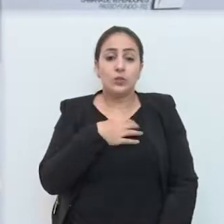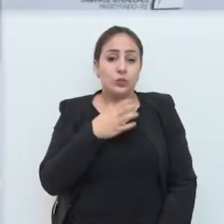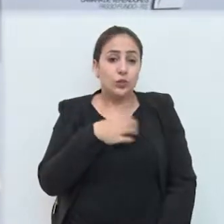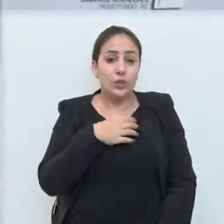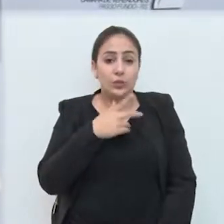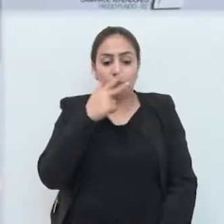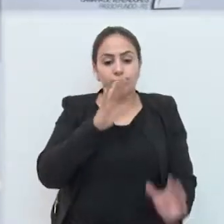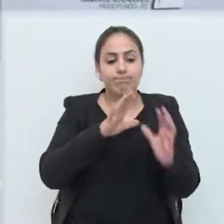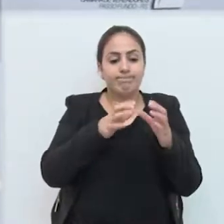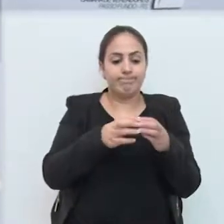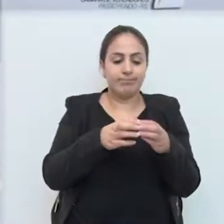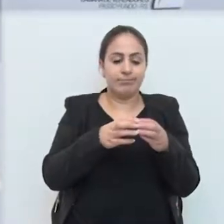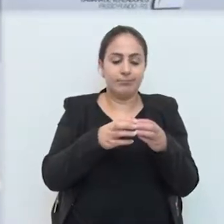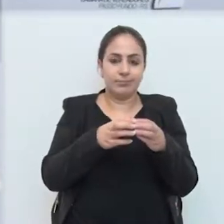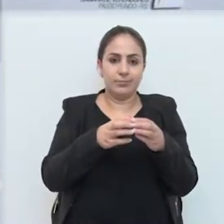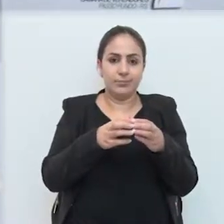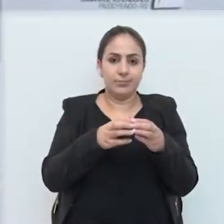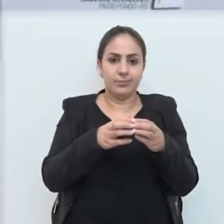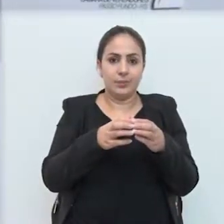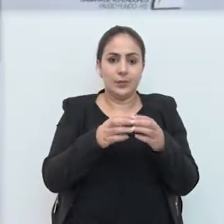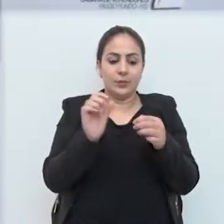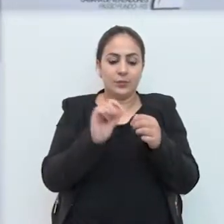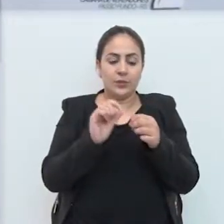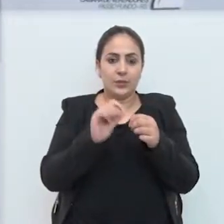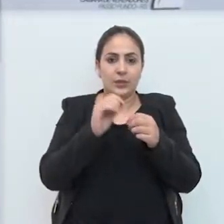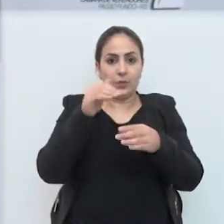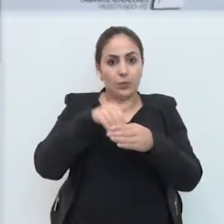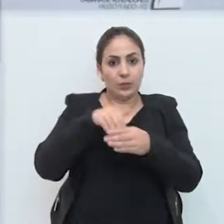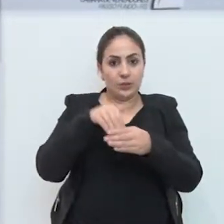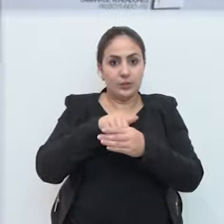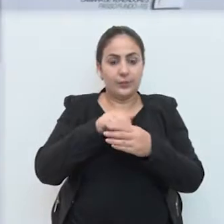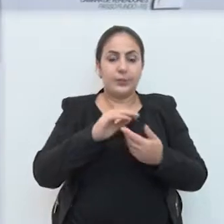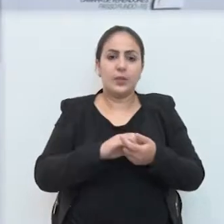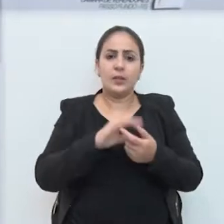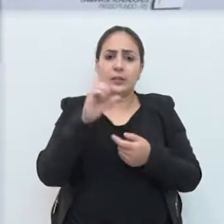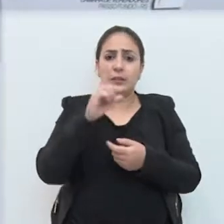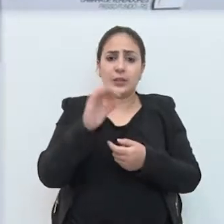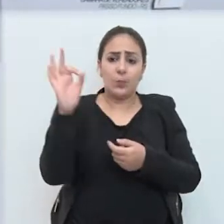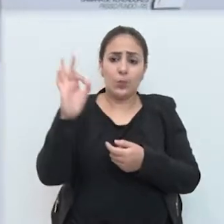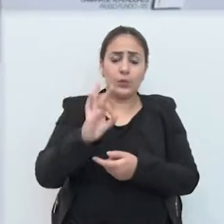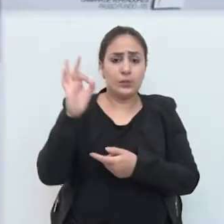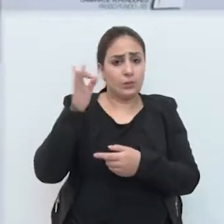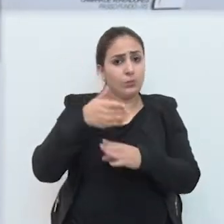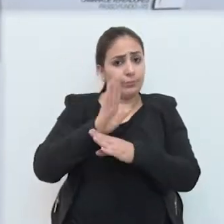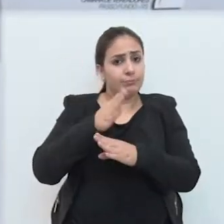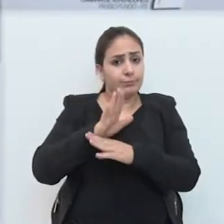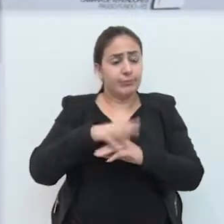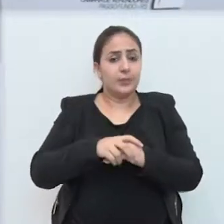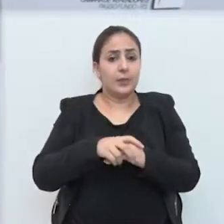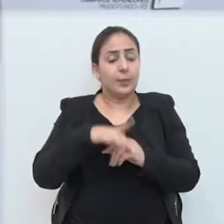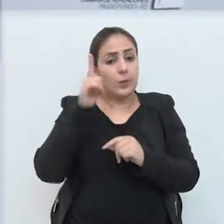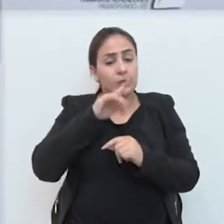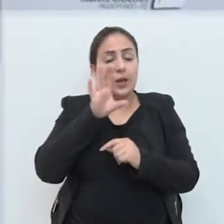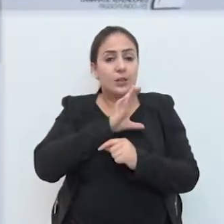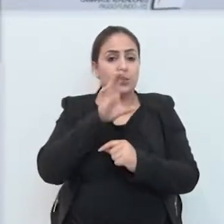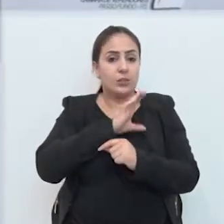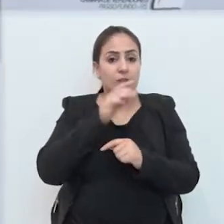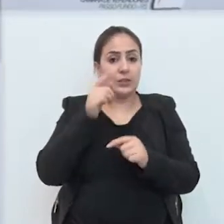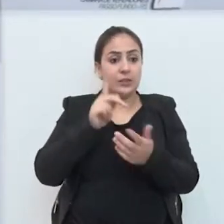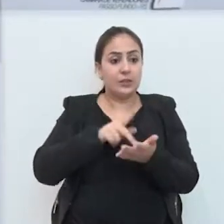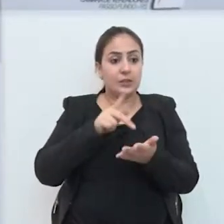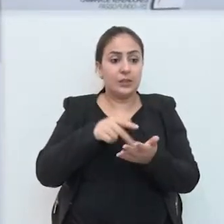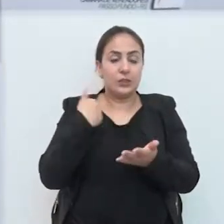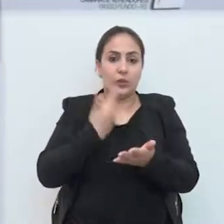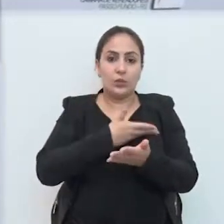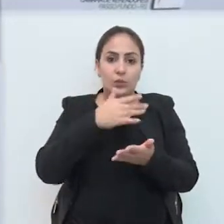de uma forma conjunta fizeram esta votação, com 100% de aprovação, para agilizar, na